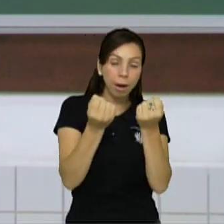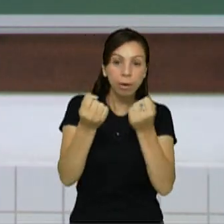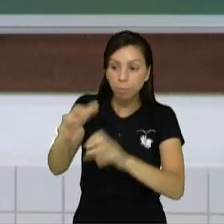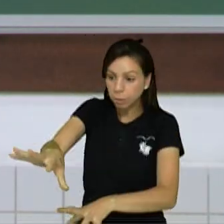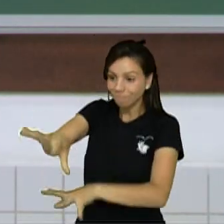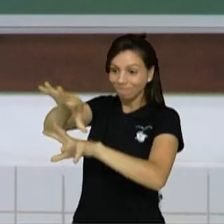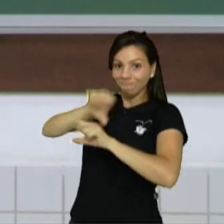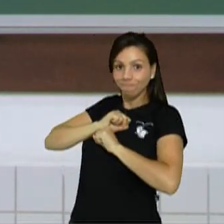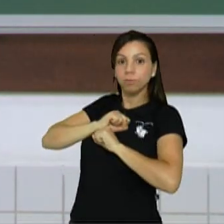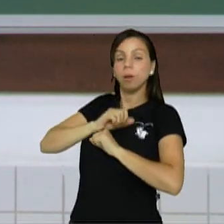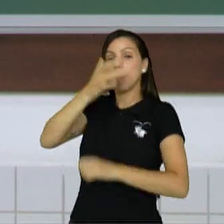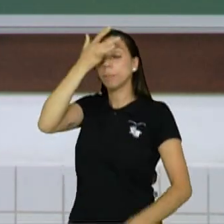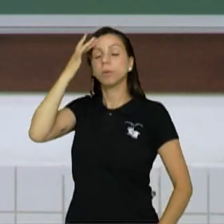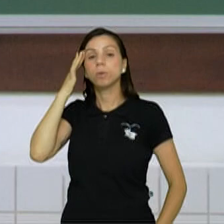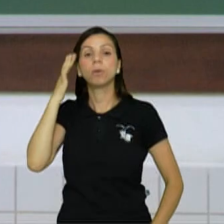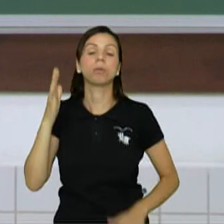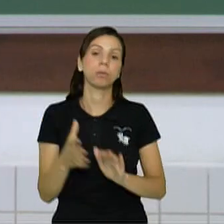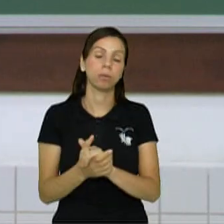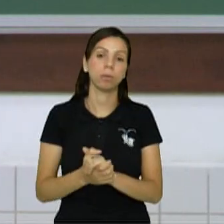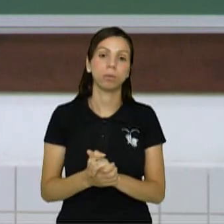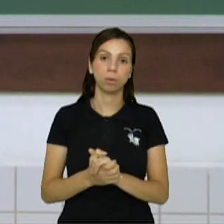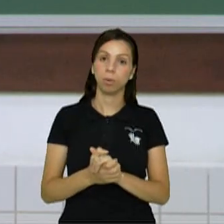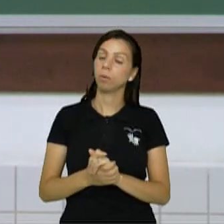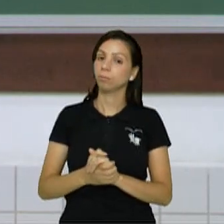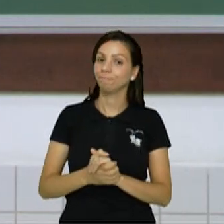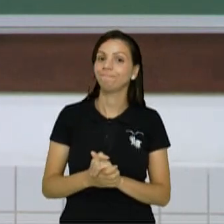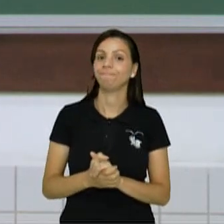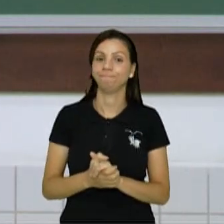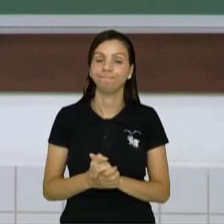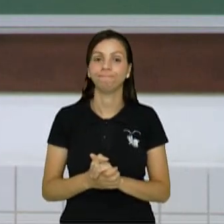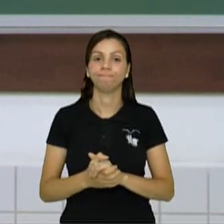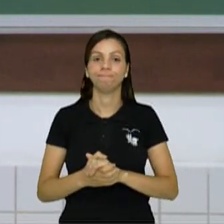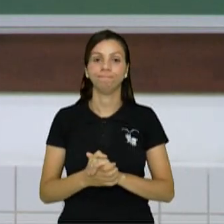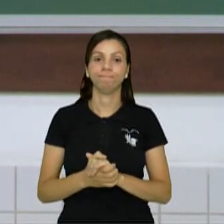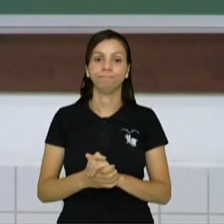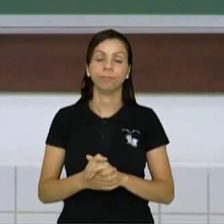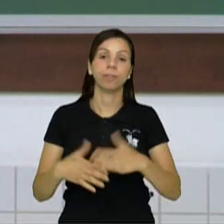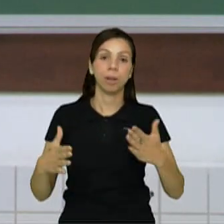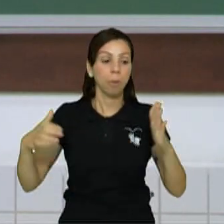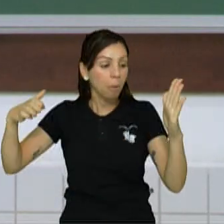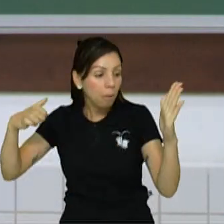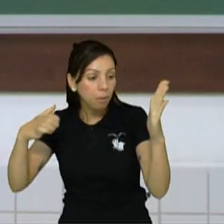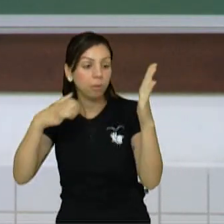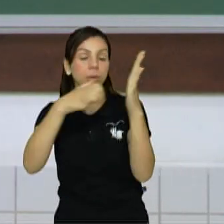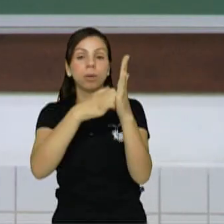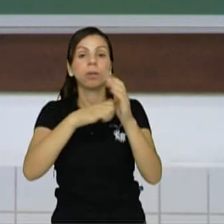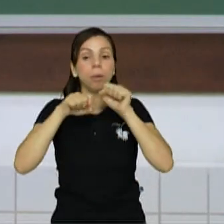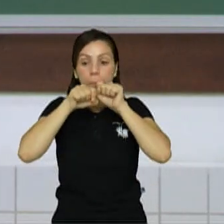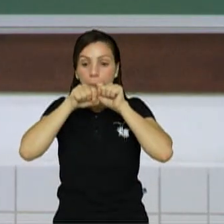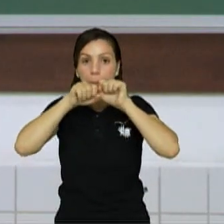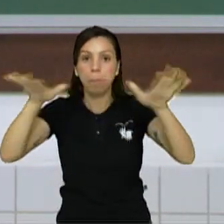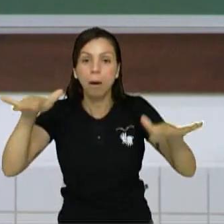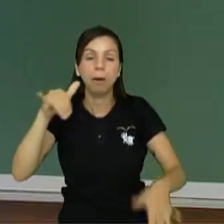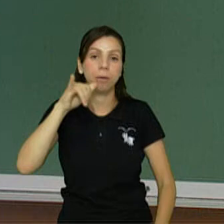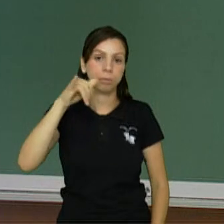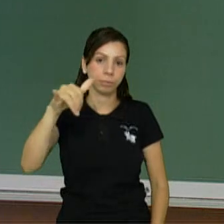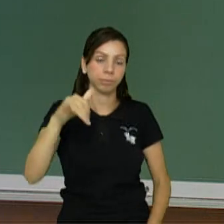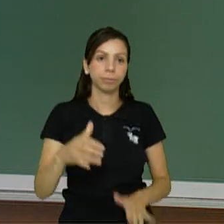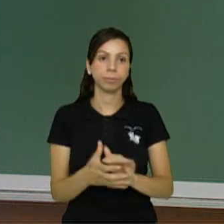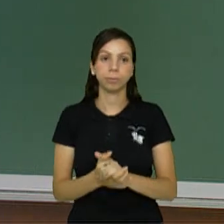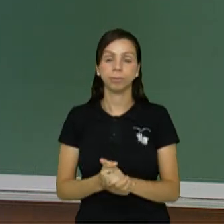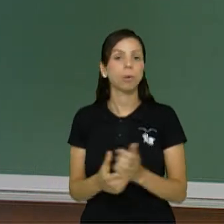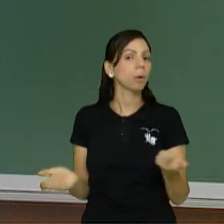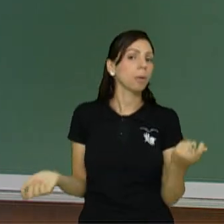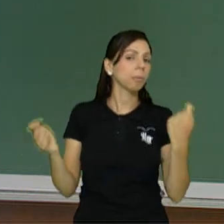né? Tomara que você nunca passe por um acidente de trânsito. Mas, veja, é uma colisão onde tem muita dissipação de energia cinética. O que é